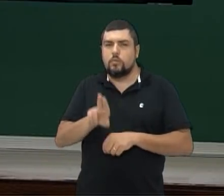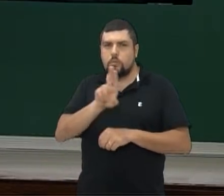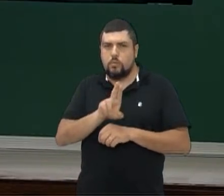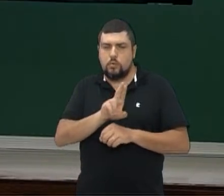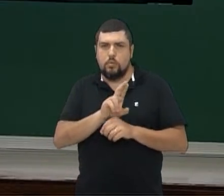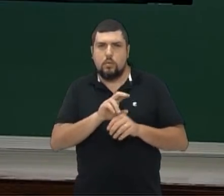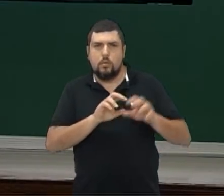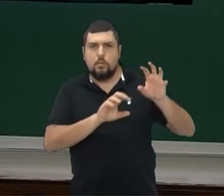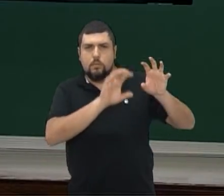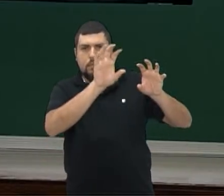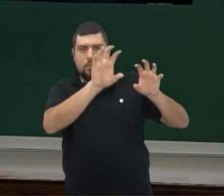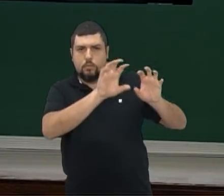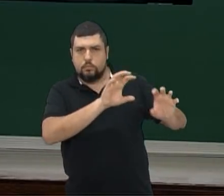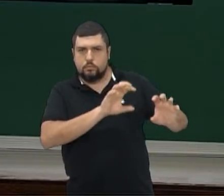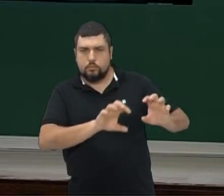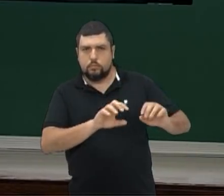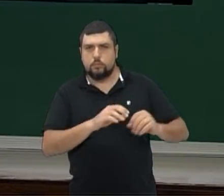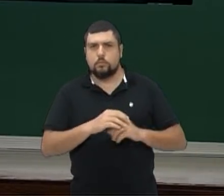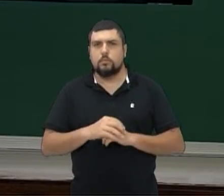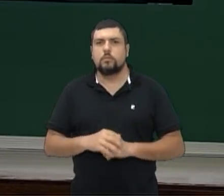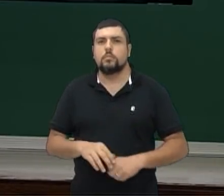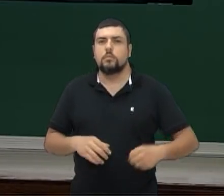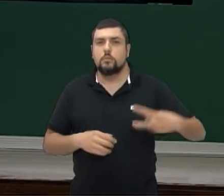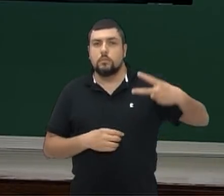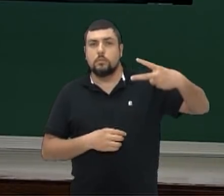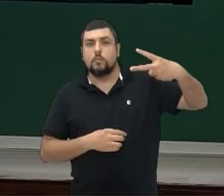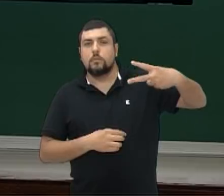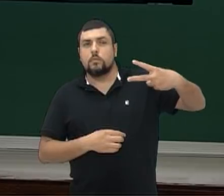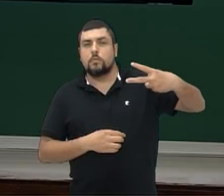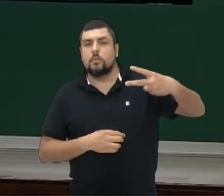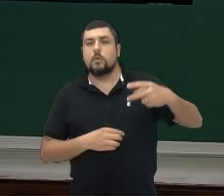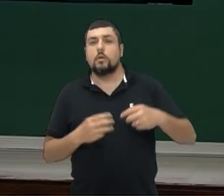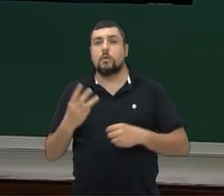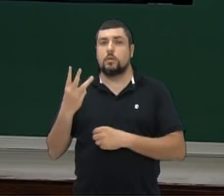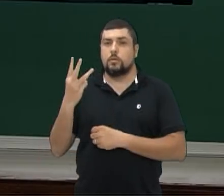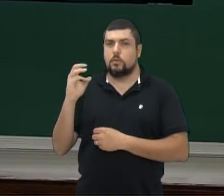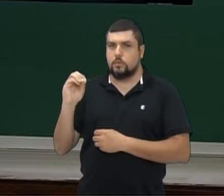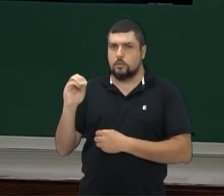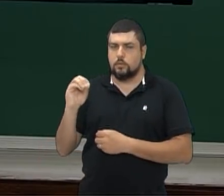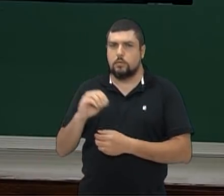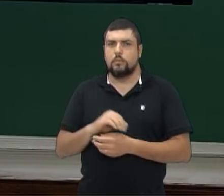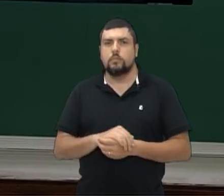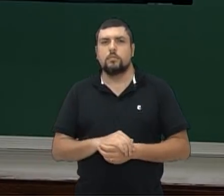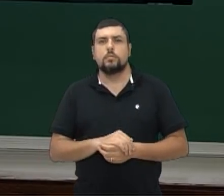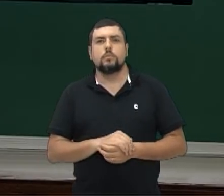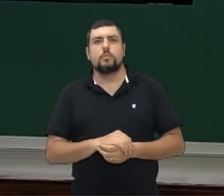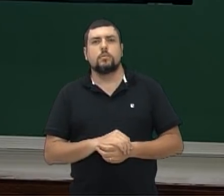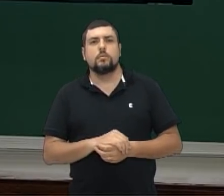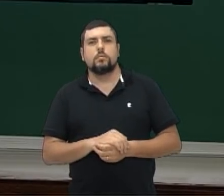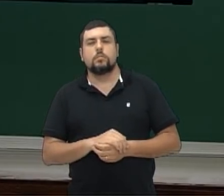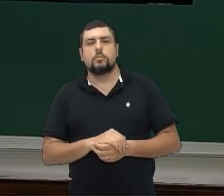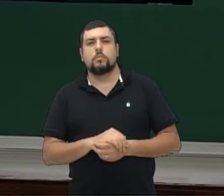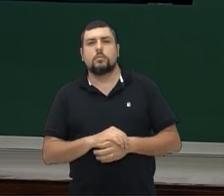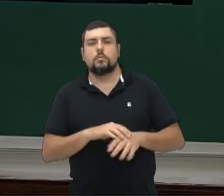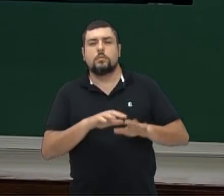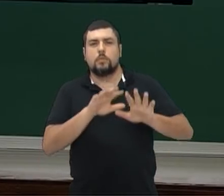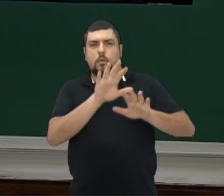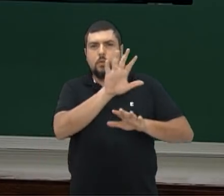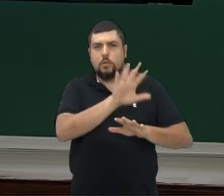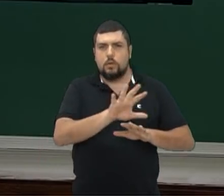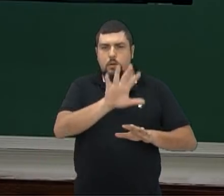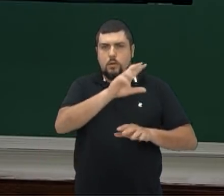outras figuras. O perímetro da figura 2 é 30. Veja a figura 2, mesmo procedimento,